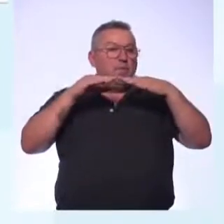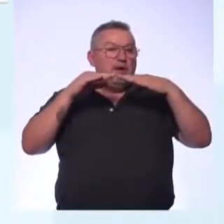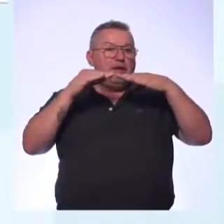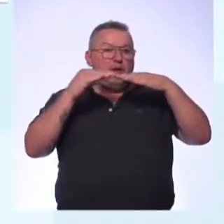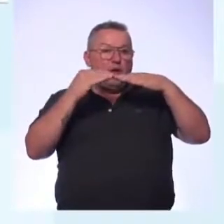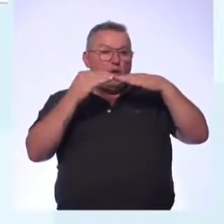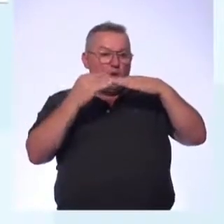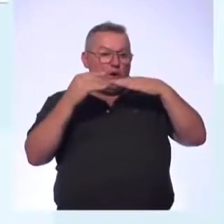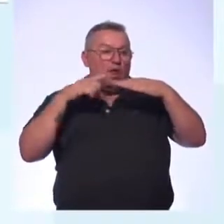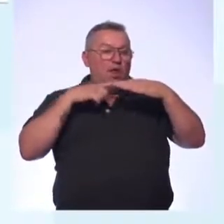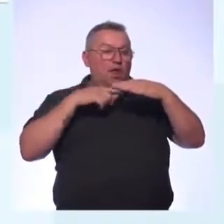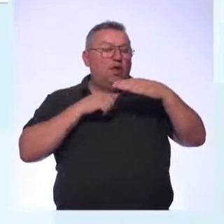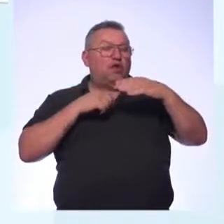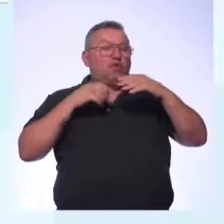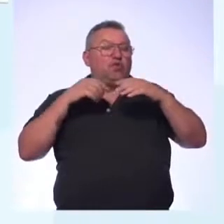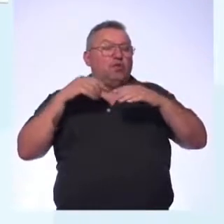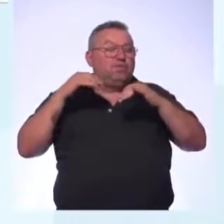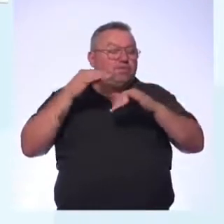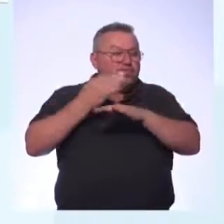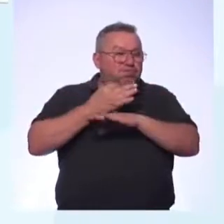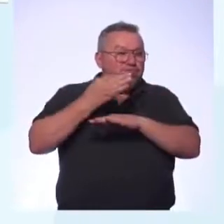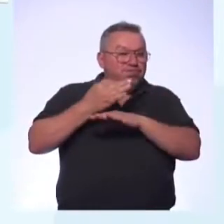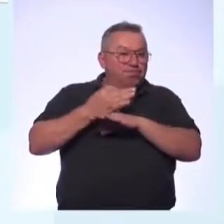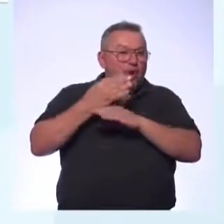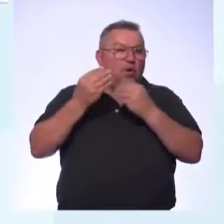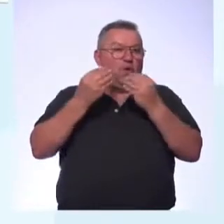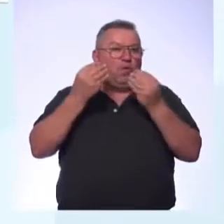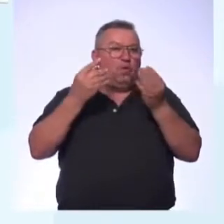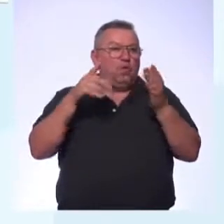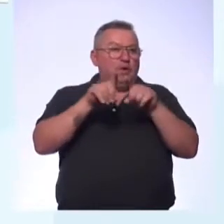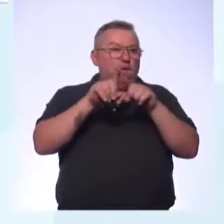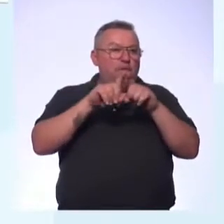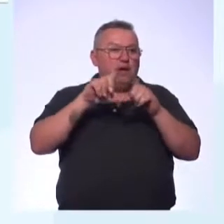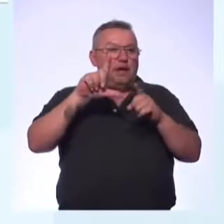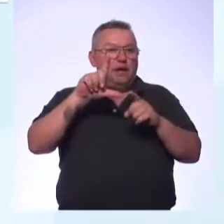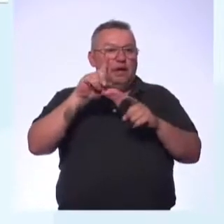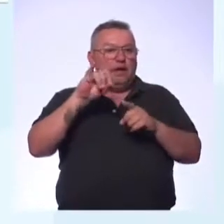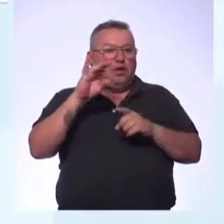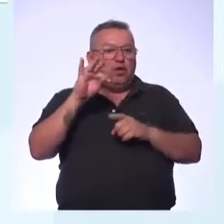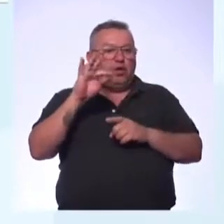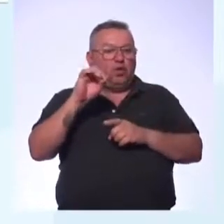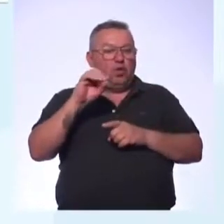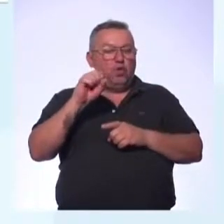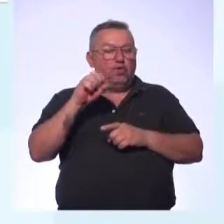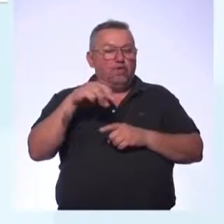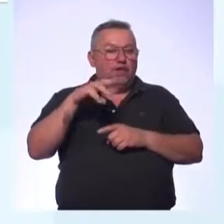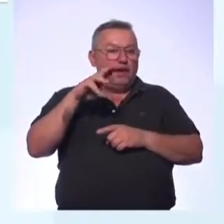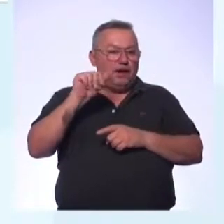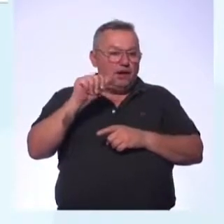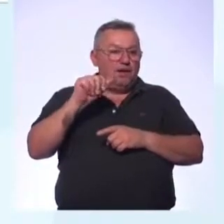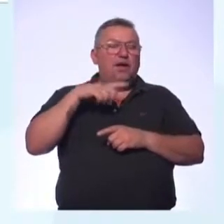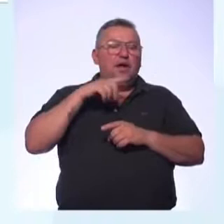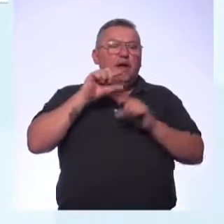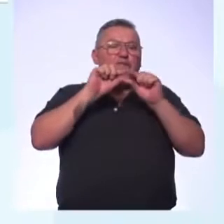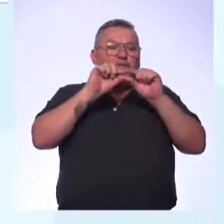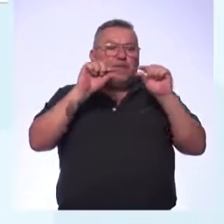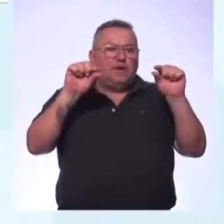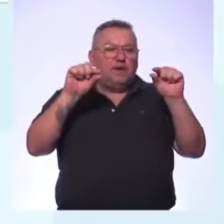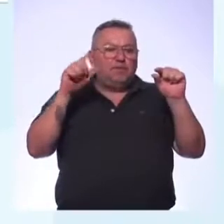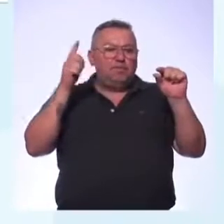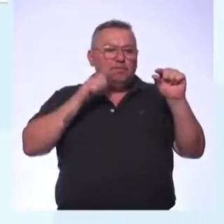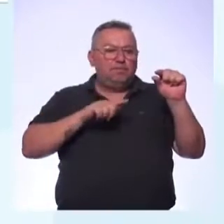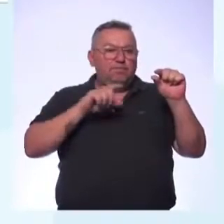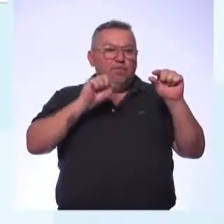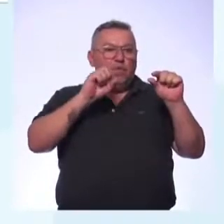placas sofrem, e aí, logicamente, como a parte da litosfera é uma placa muito fina, podendo chegar no máximo